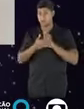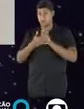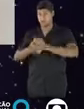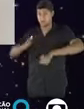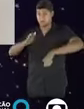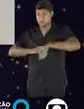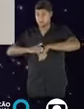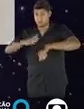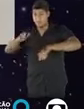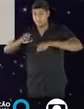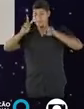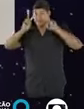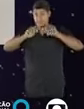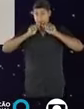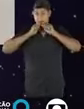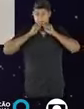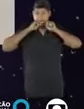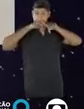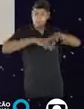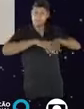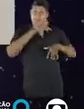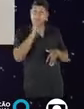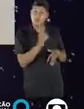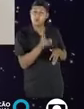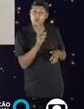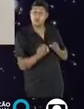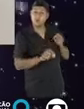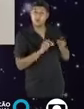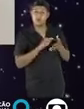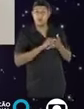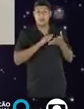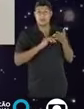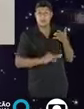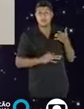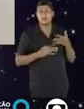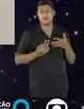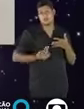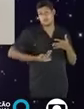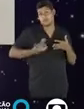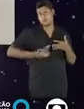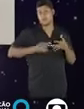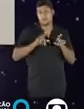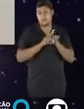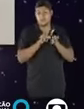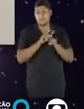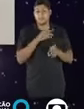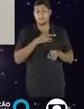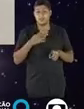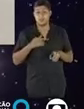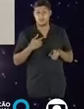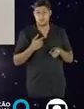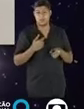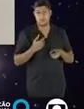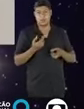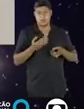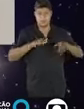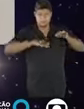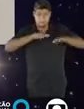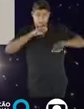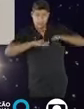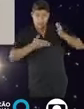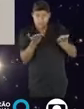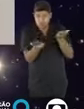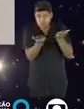nessa fase de pandemia, né? E continuar aí, a gente ter uma imunidade boa e saúde, né? Manter peso,